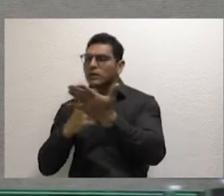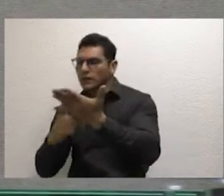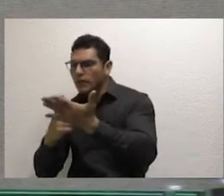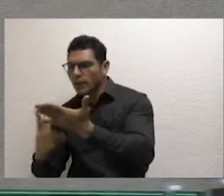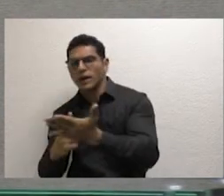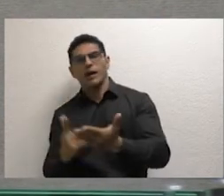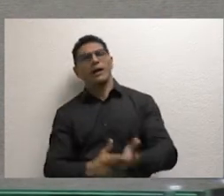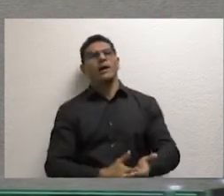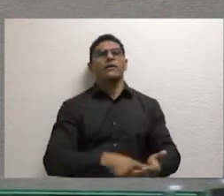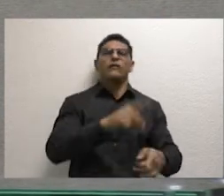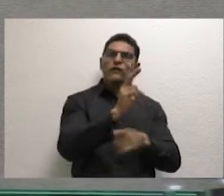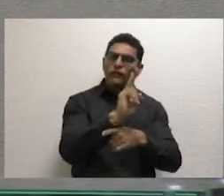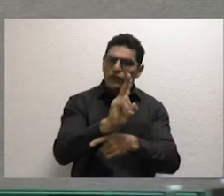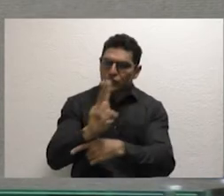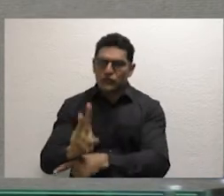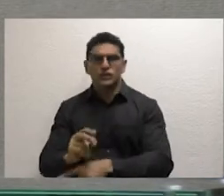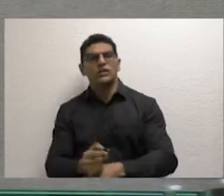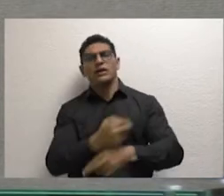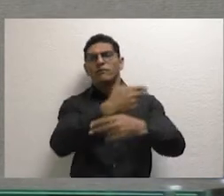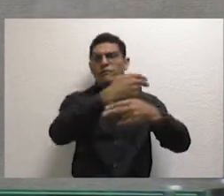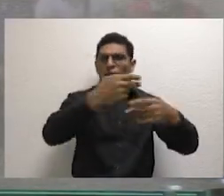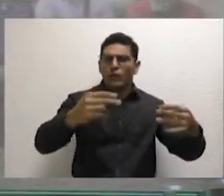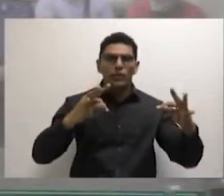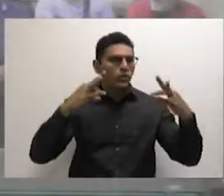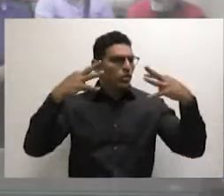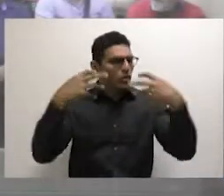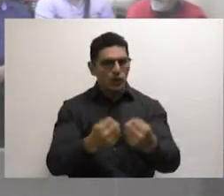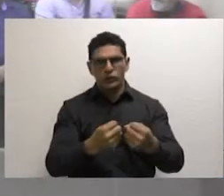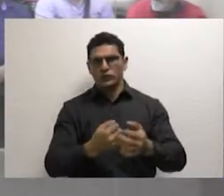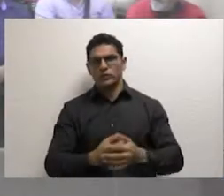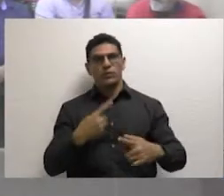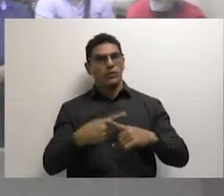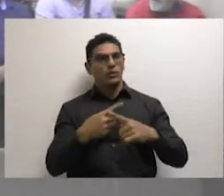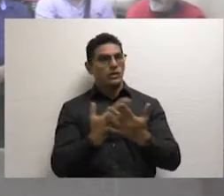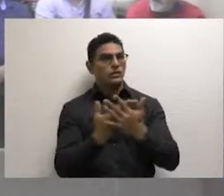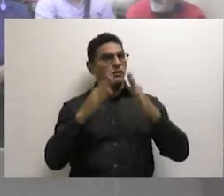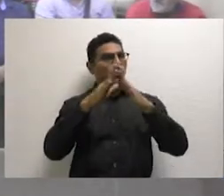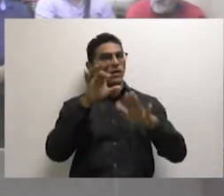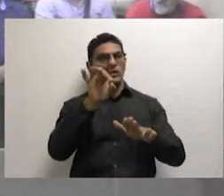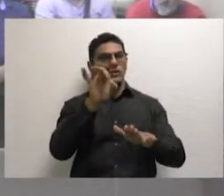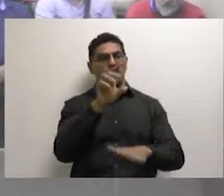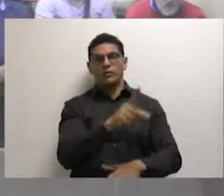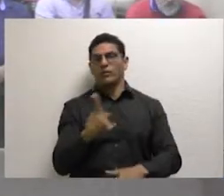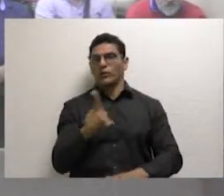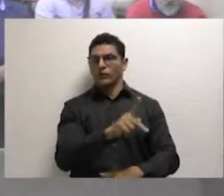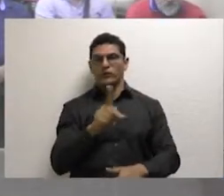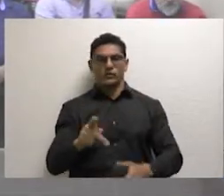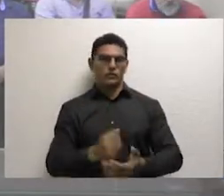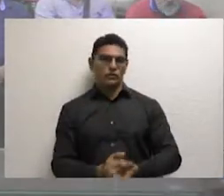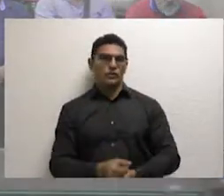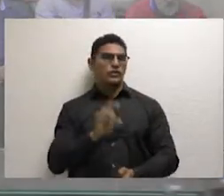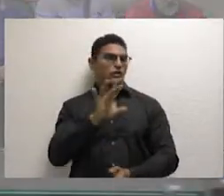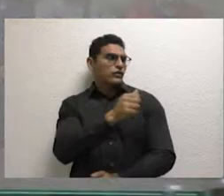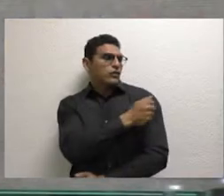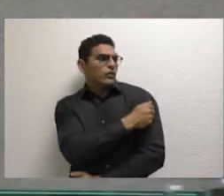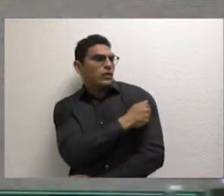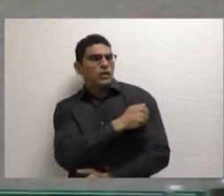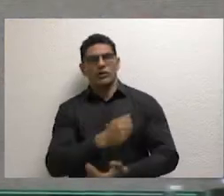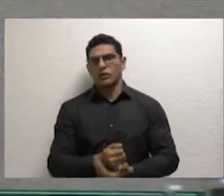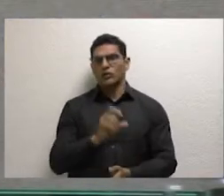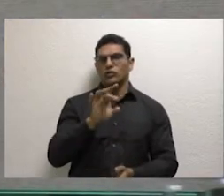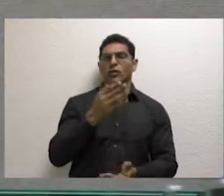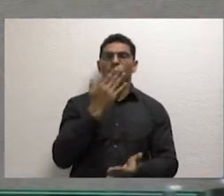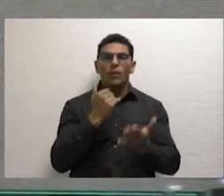merendeira o vigia enfim todos porque a escola não é feita só por professor como não é feita só por aluno ou só por